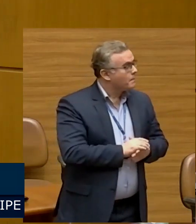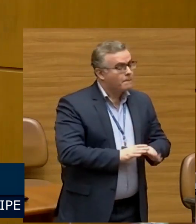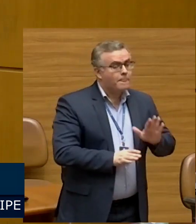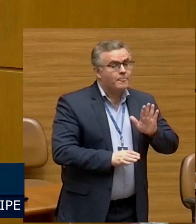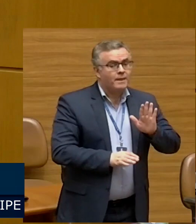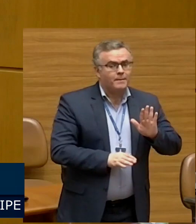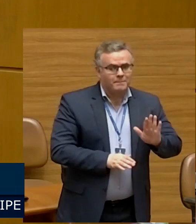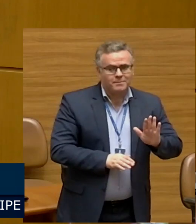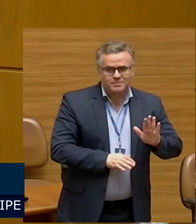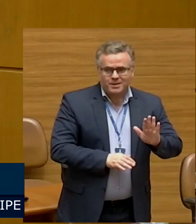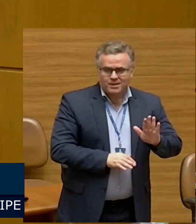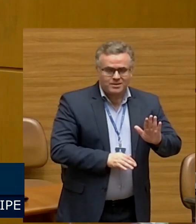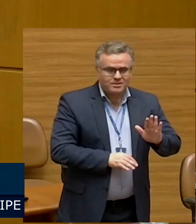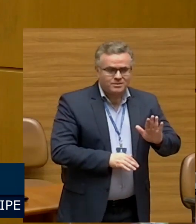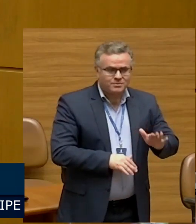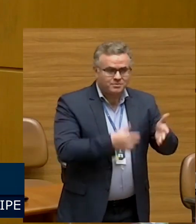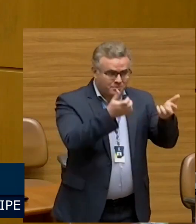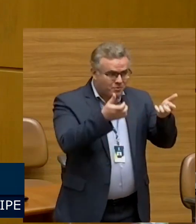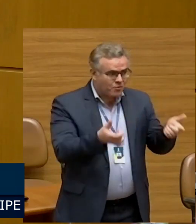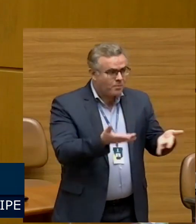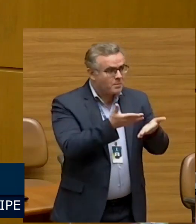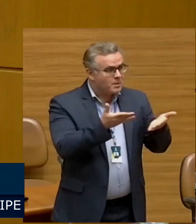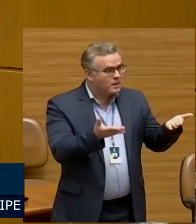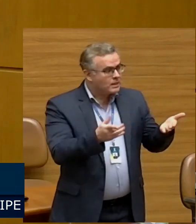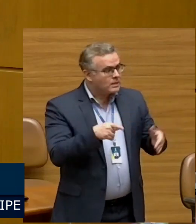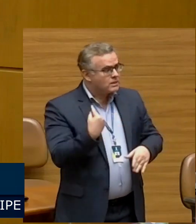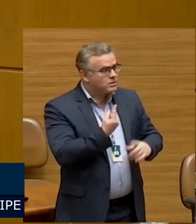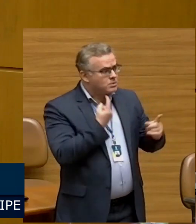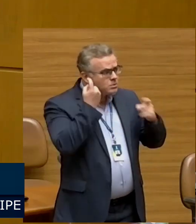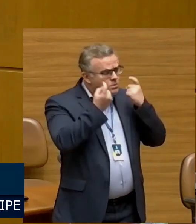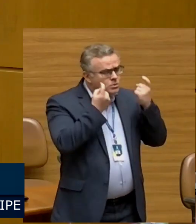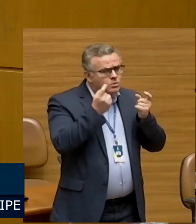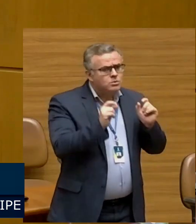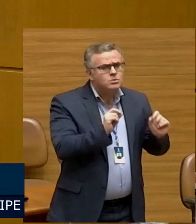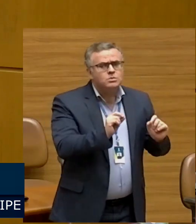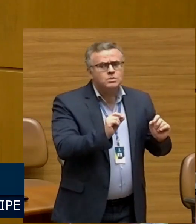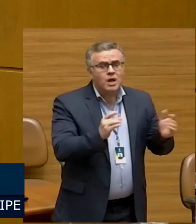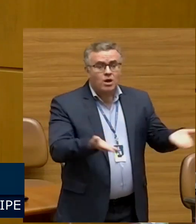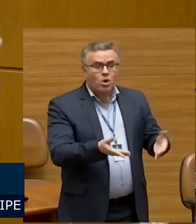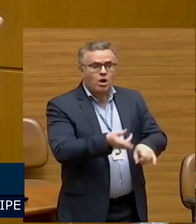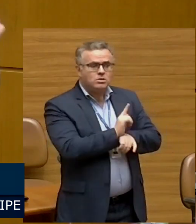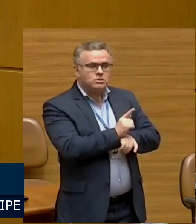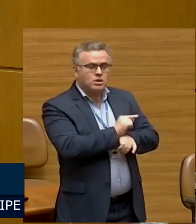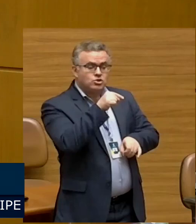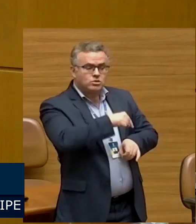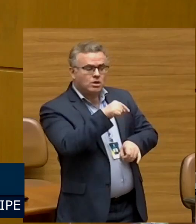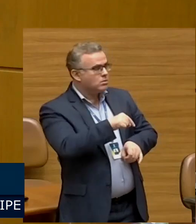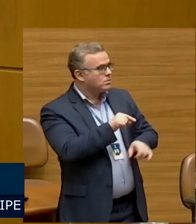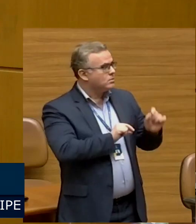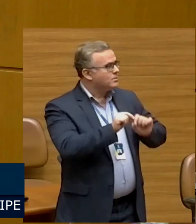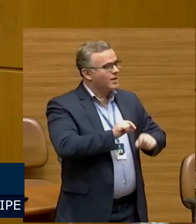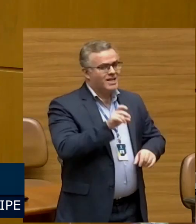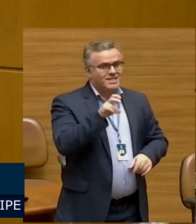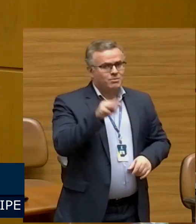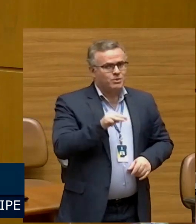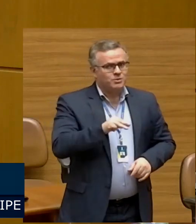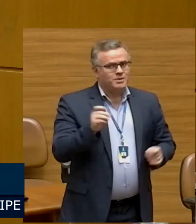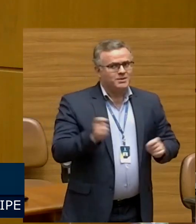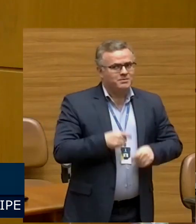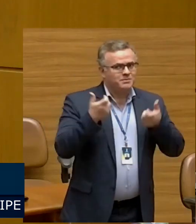deixar colocado isso, que a gente fica muito preocupado, né? Porque a gestão pensa... Deixa eu ver meu tempo, 5 minutos, dá para falar.